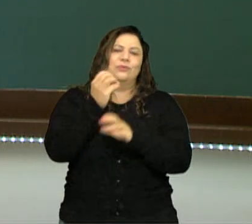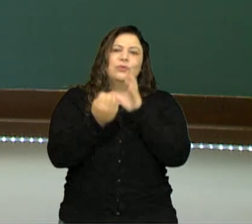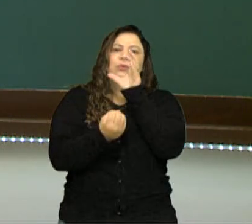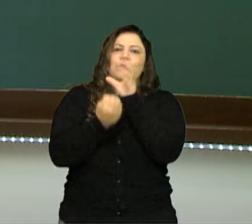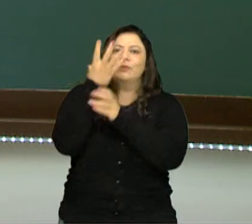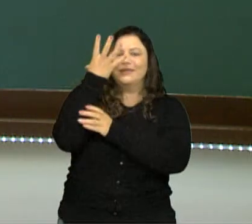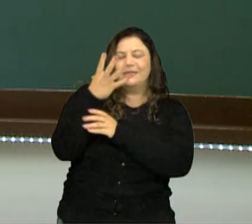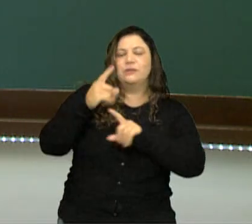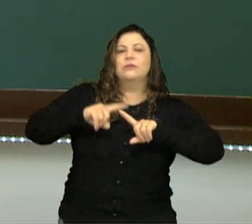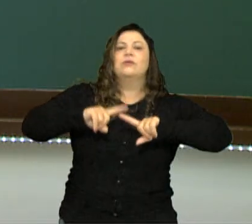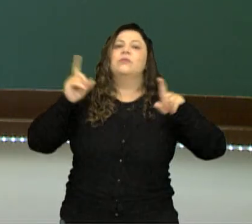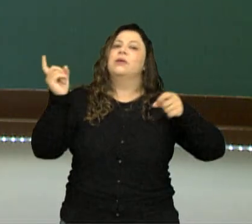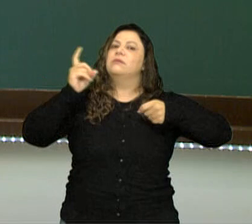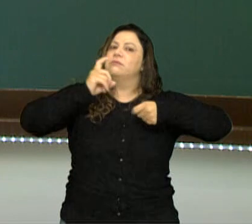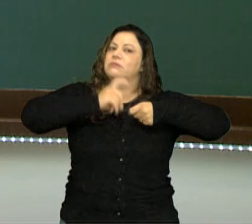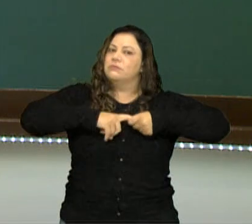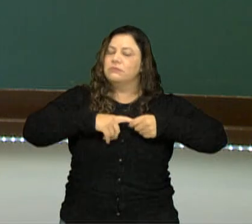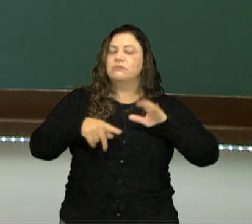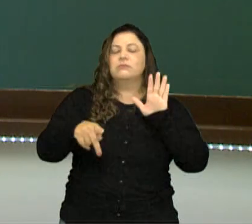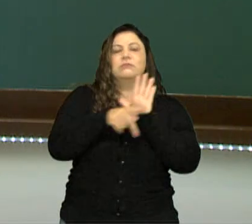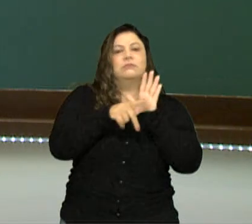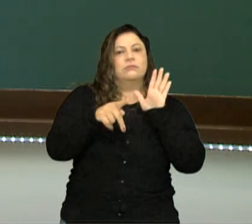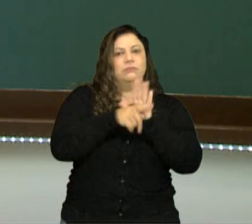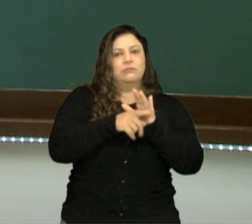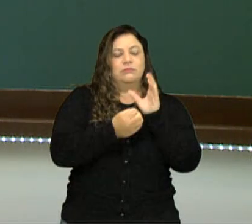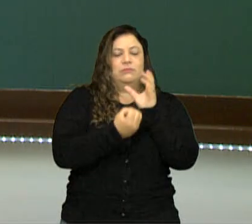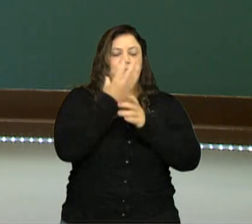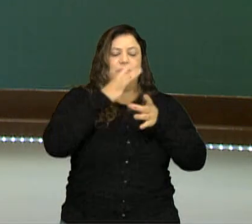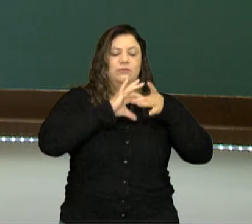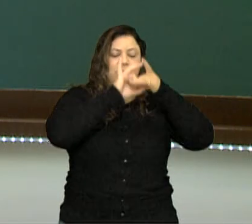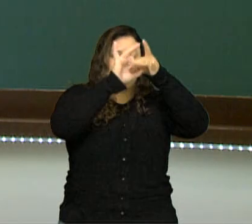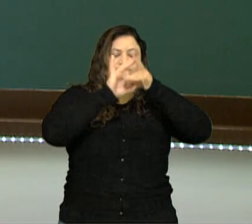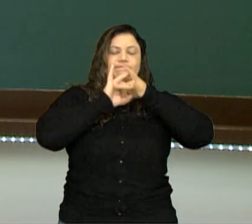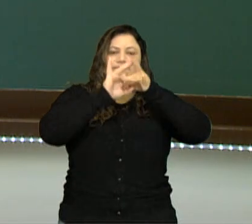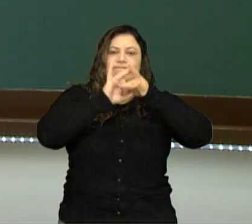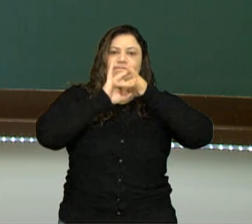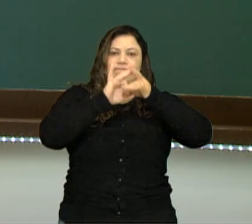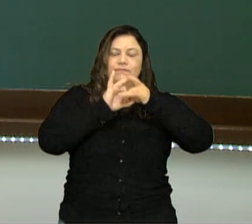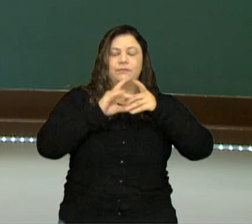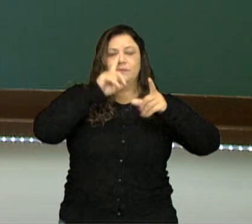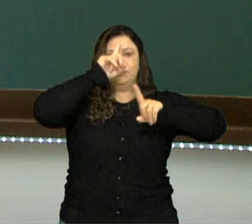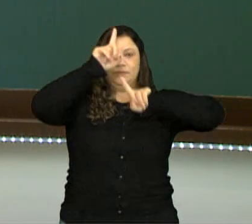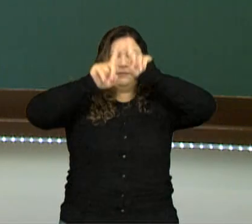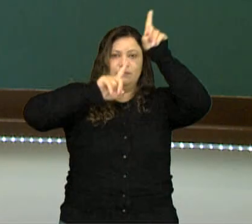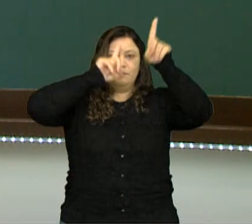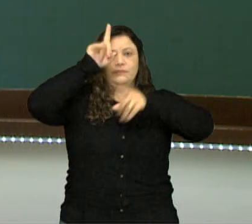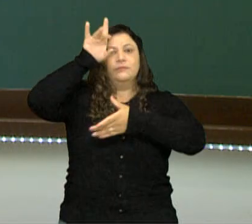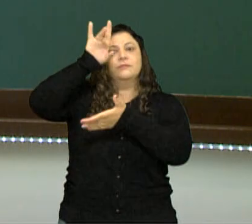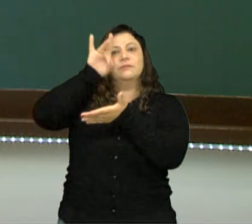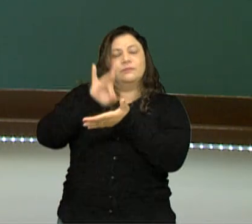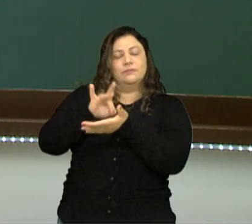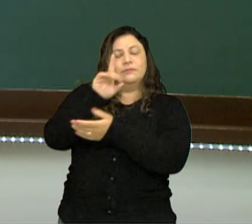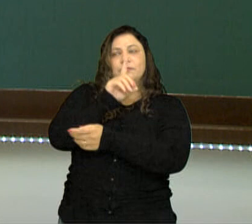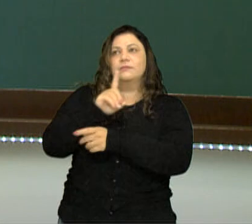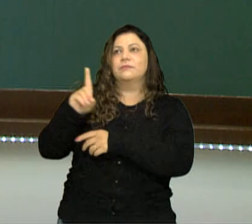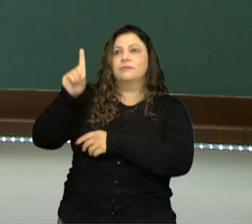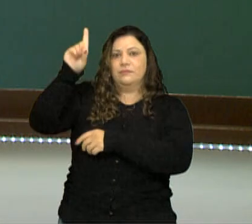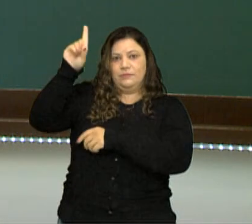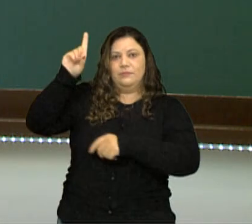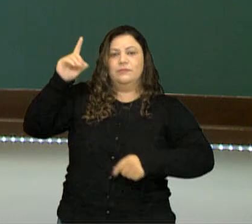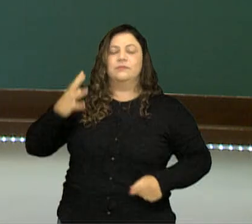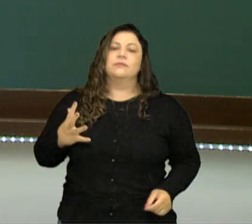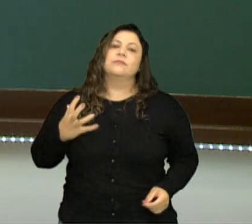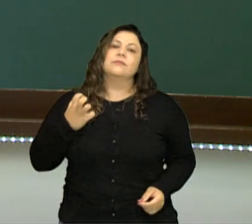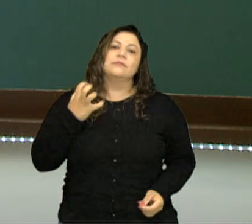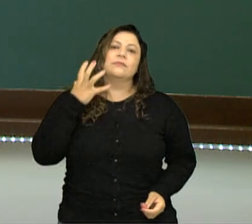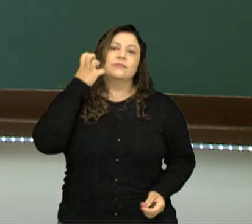fazendo parte da sua própria criação. Essa é uma ideia muito original de Deus em Spinoza